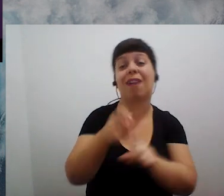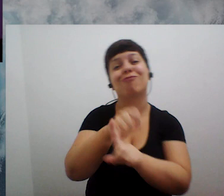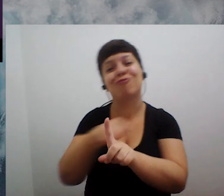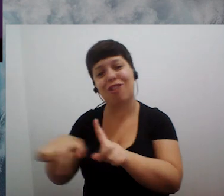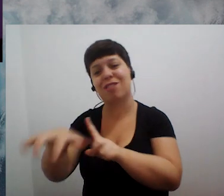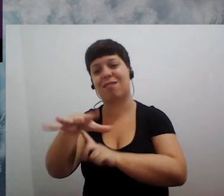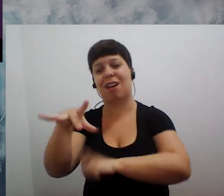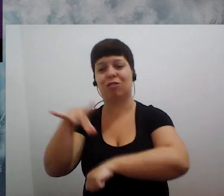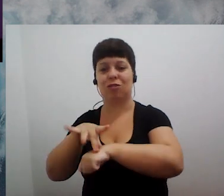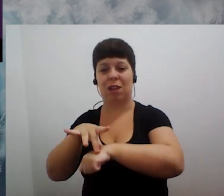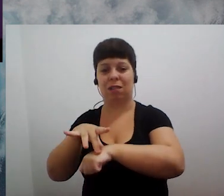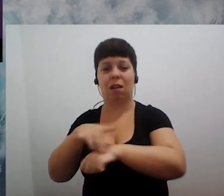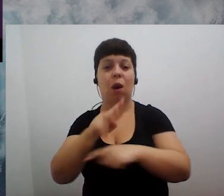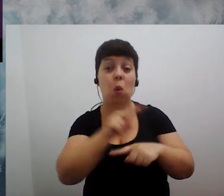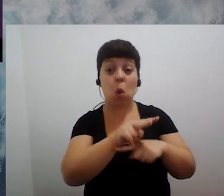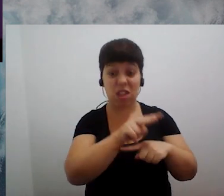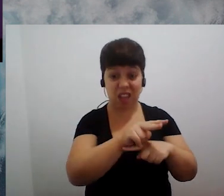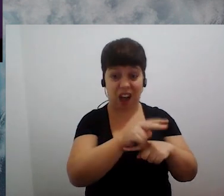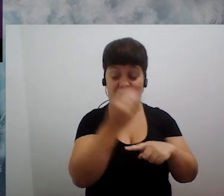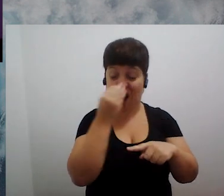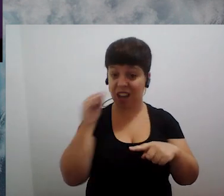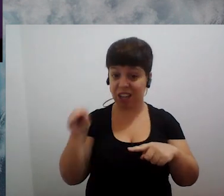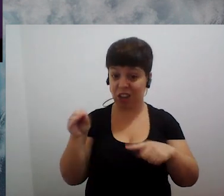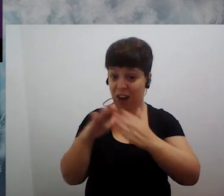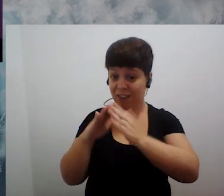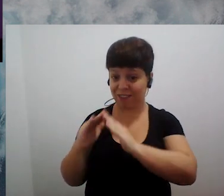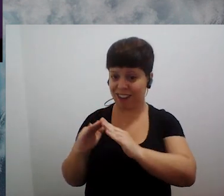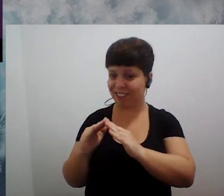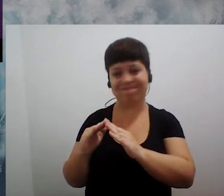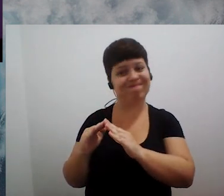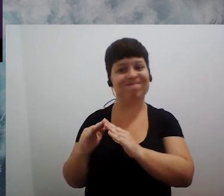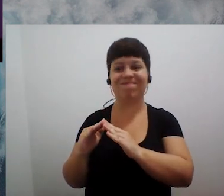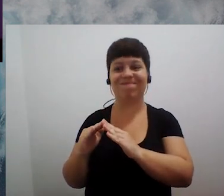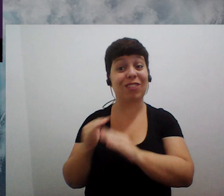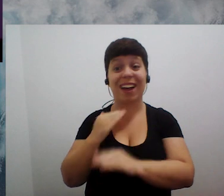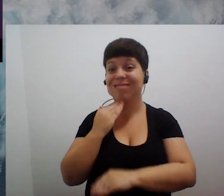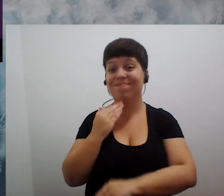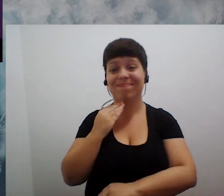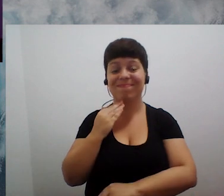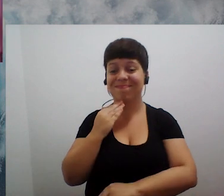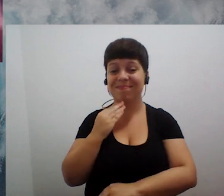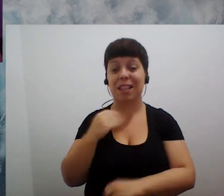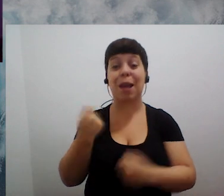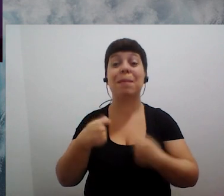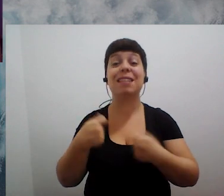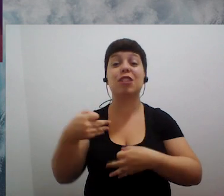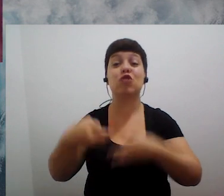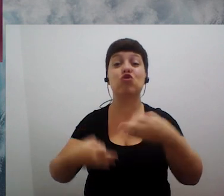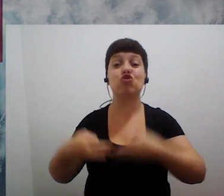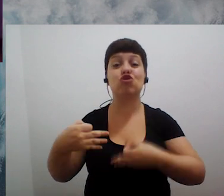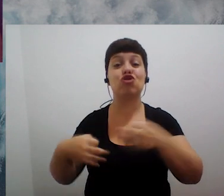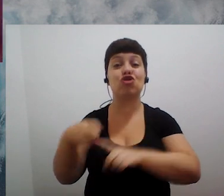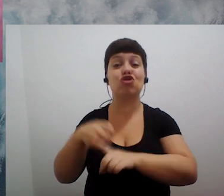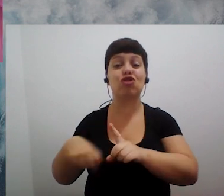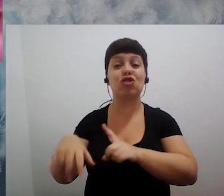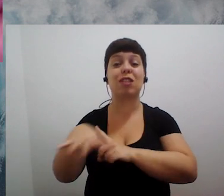doente. E não podemos cuidar do oceano dando as costas para a favela, sem promovermos o que a gente